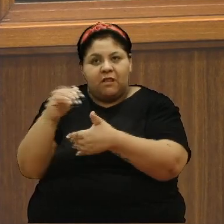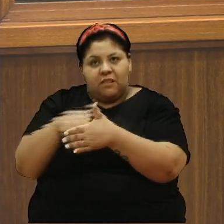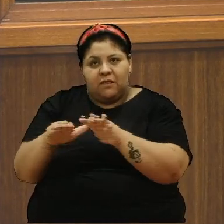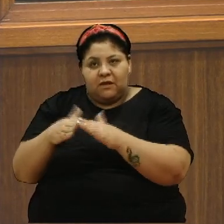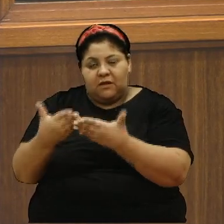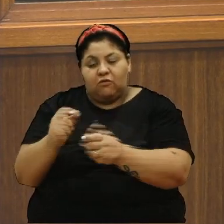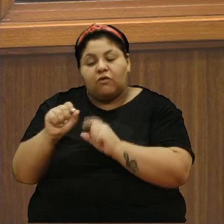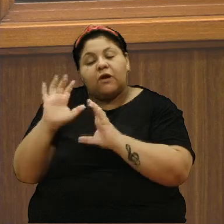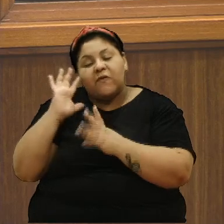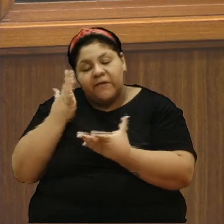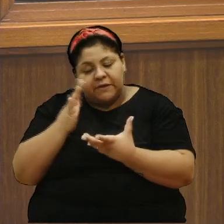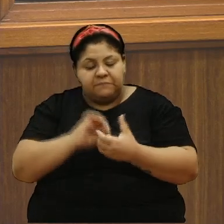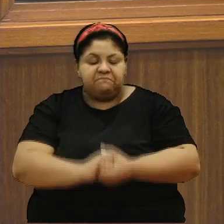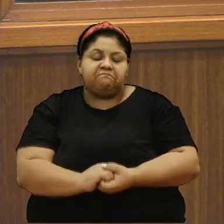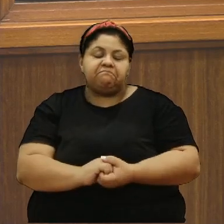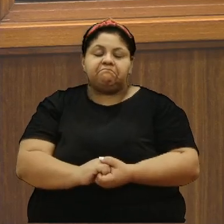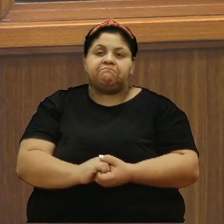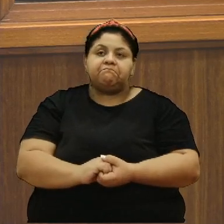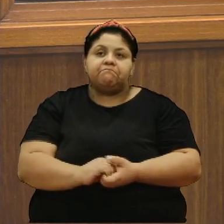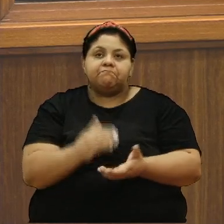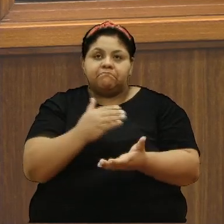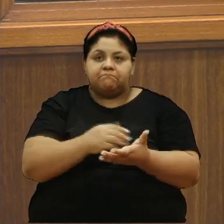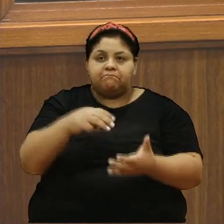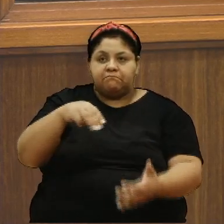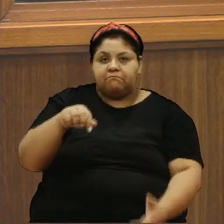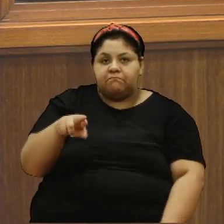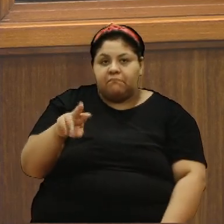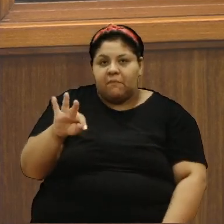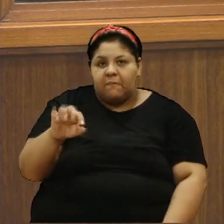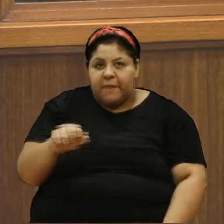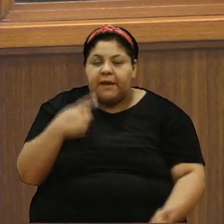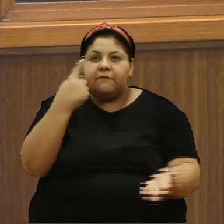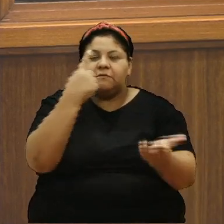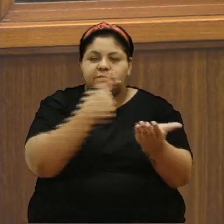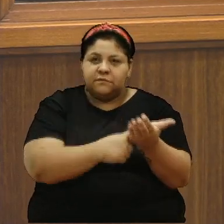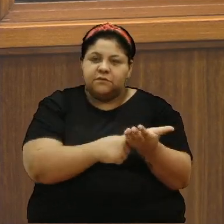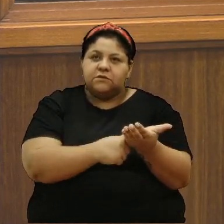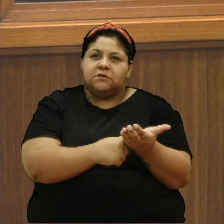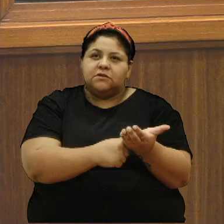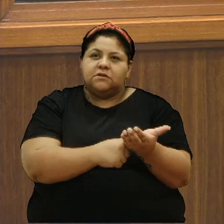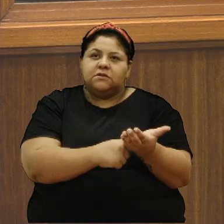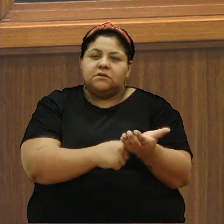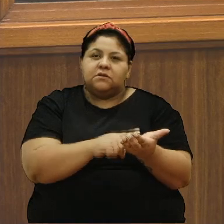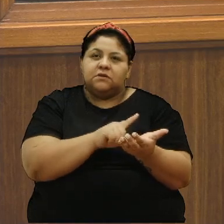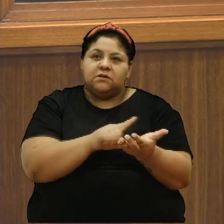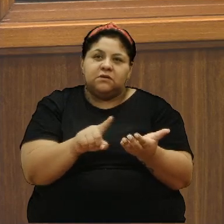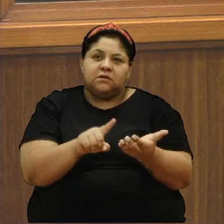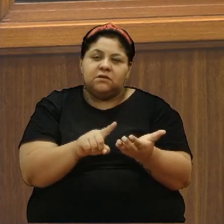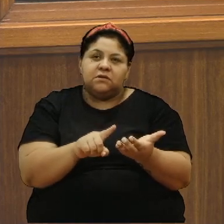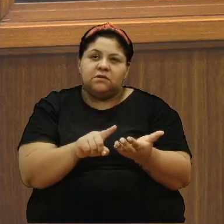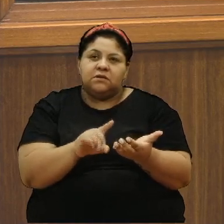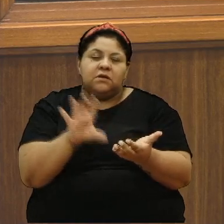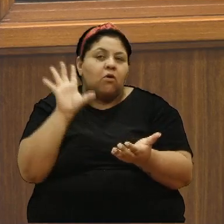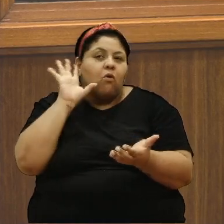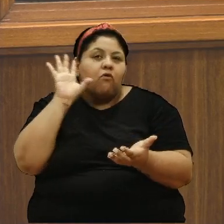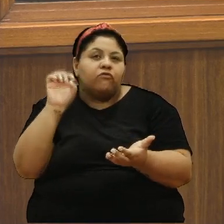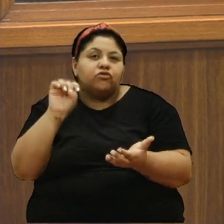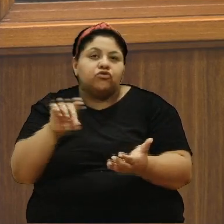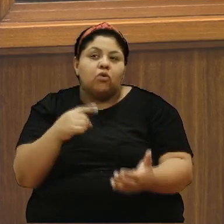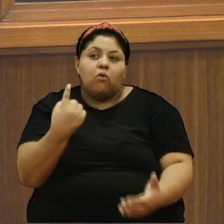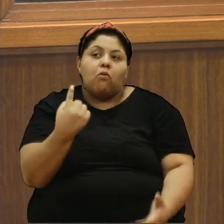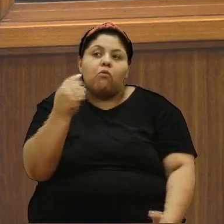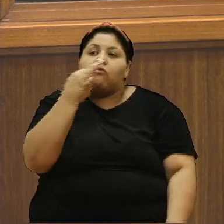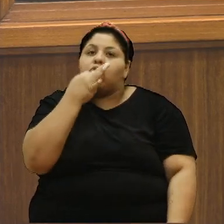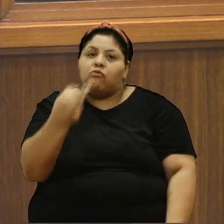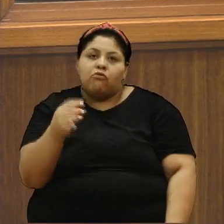que acontece? A secretária Marta se comprometeu de não ouvir as questões unilaterais. E eu não